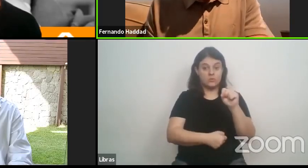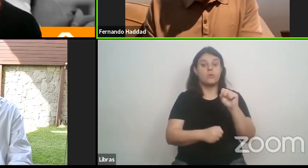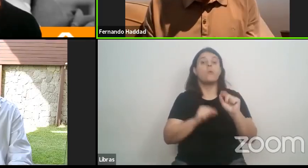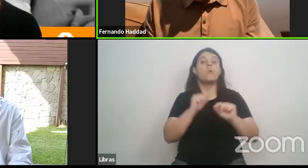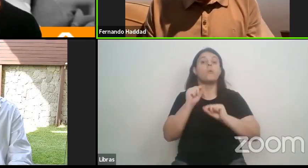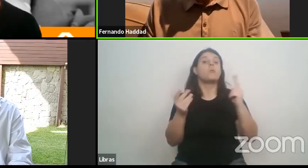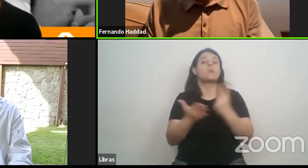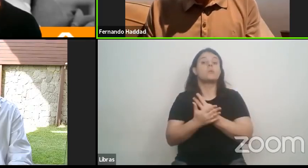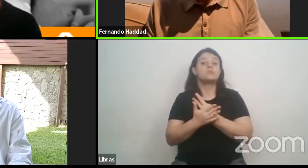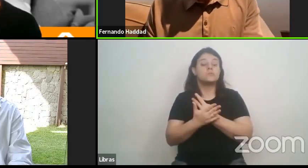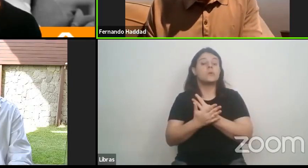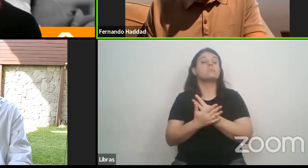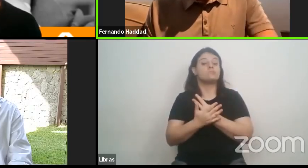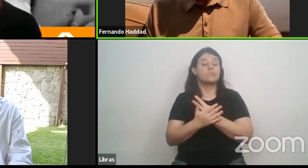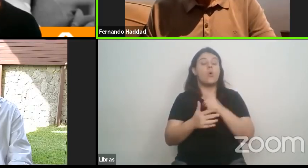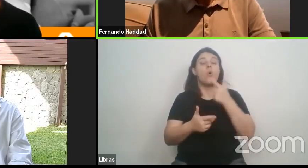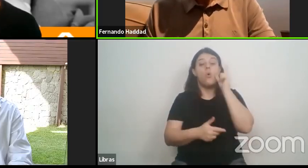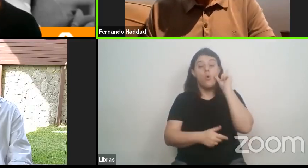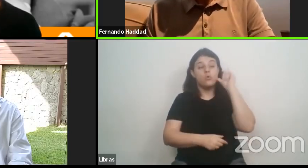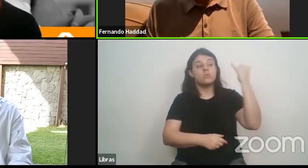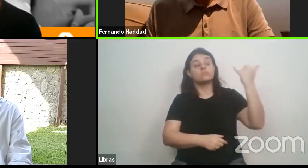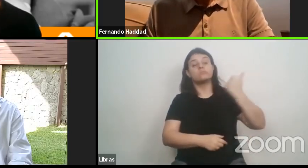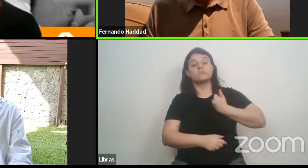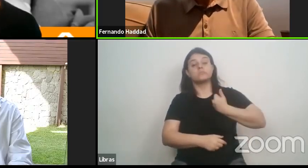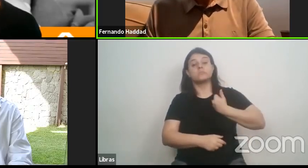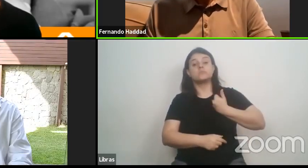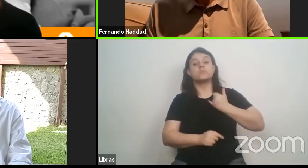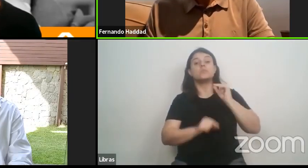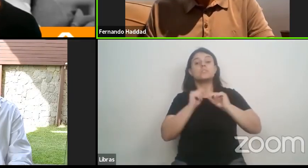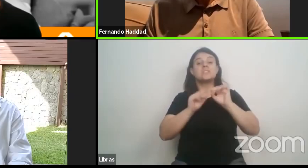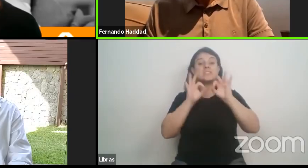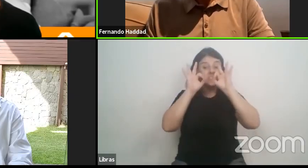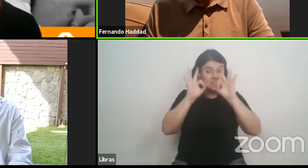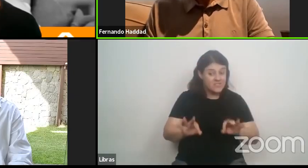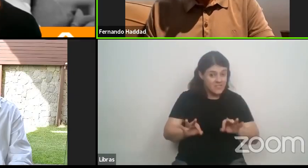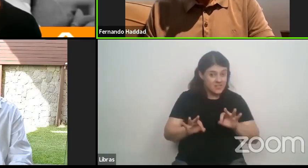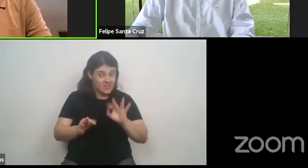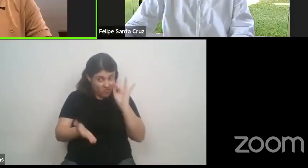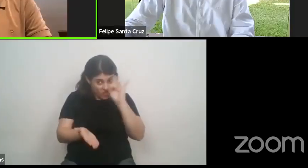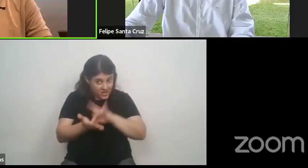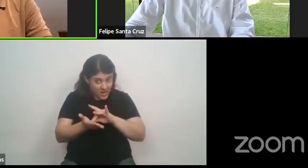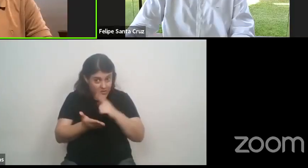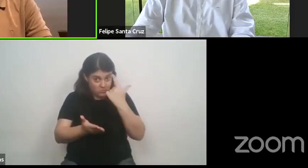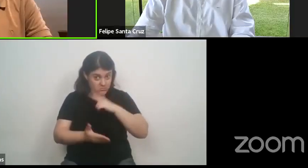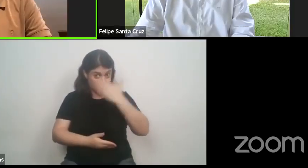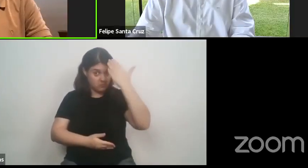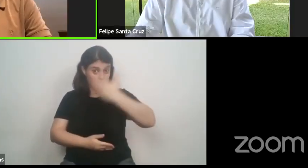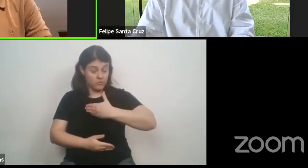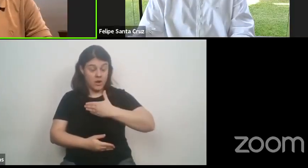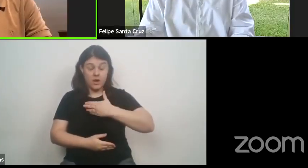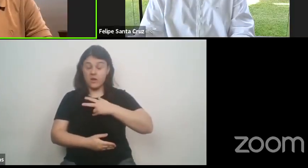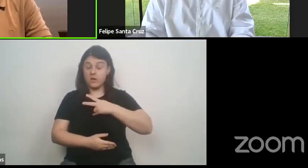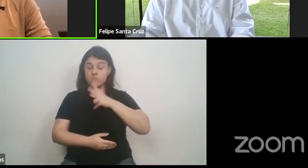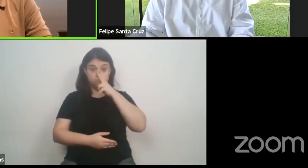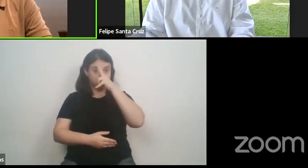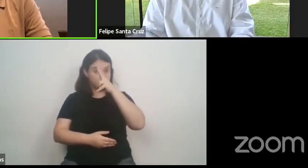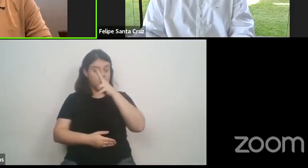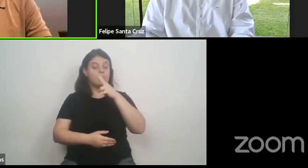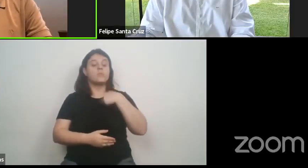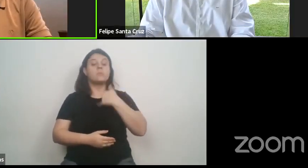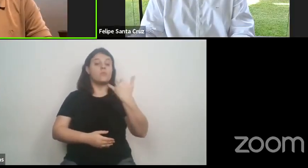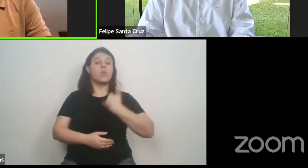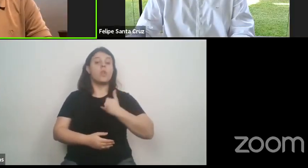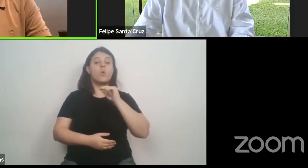E ontem eu recebi uma notícia que, se confirmada, é muito grave, né? Eu recebi a notícia de que o